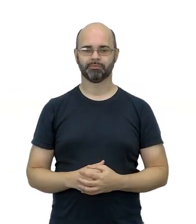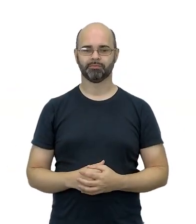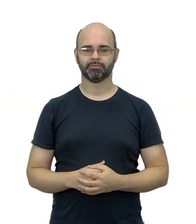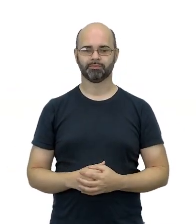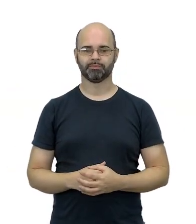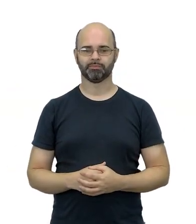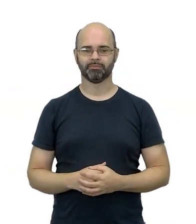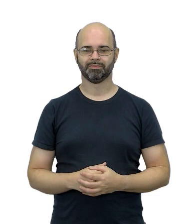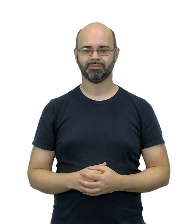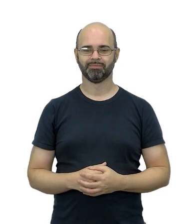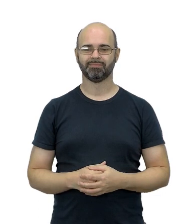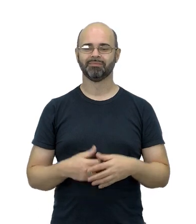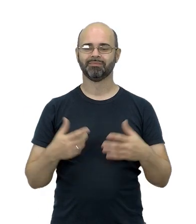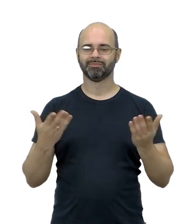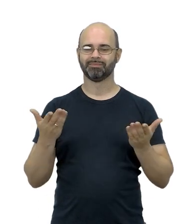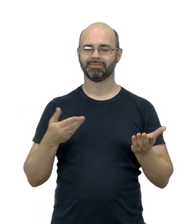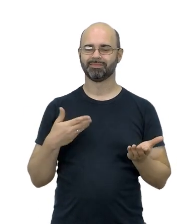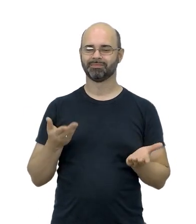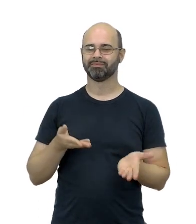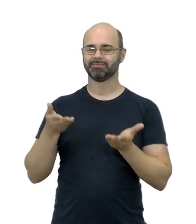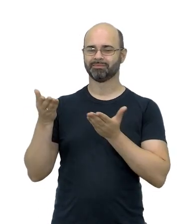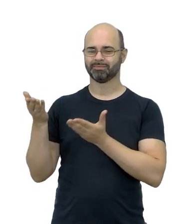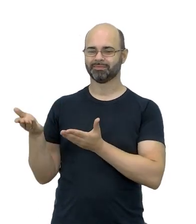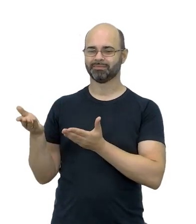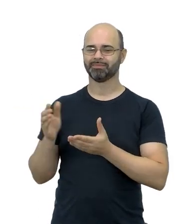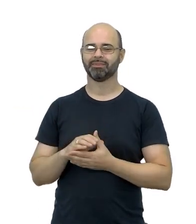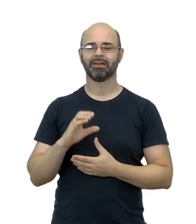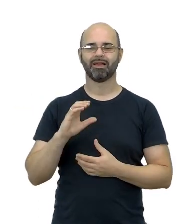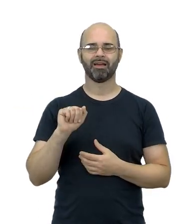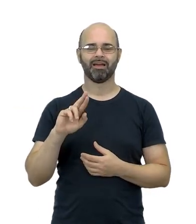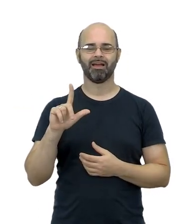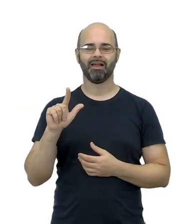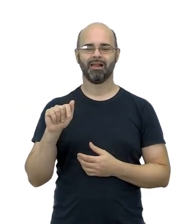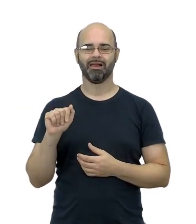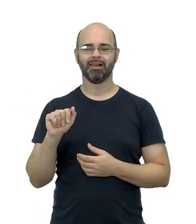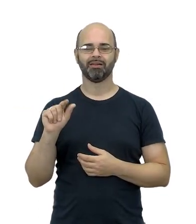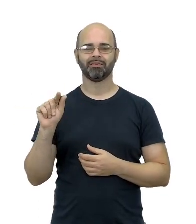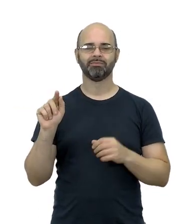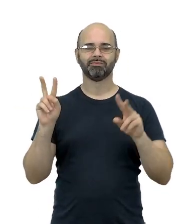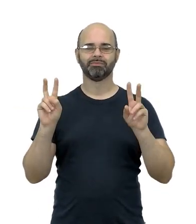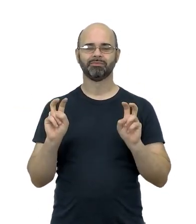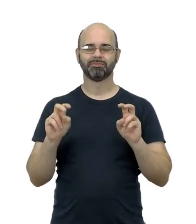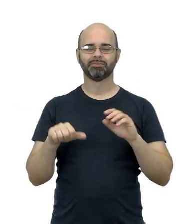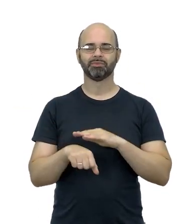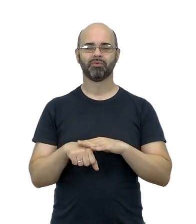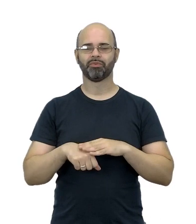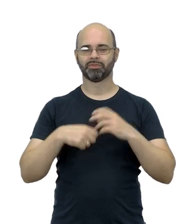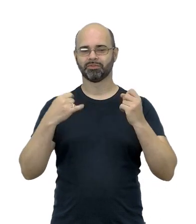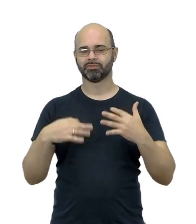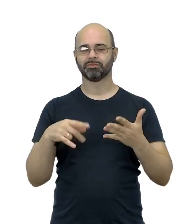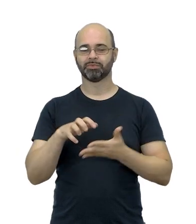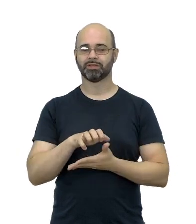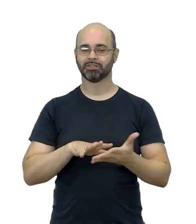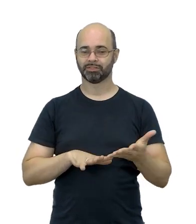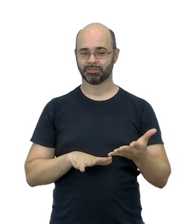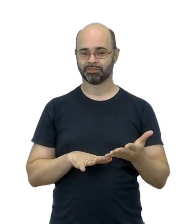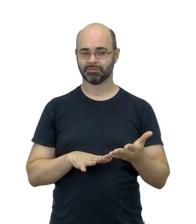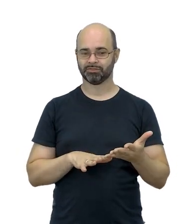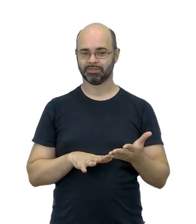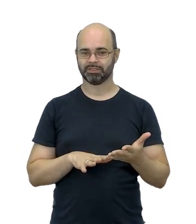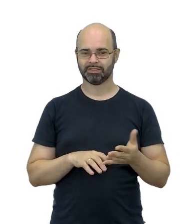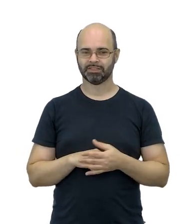Agora eu vou passar aqui a palavra para a Carla, que ela vai falar um pouquinho a respeito das atividades que estão ali